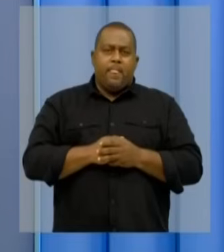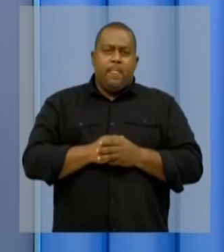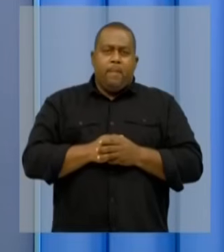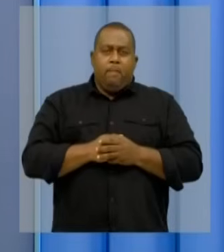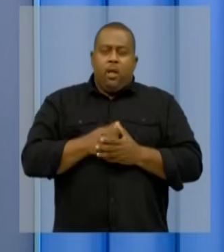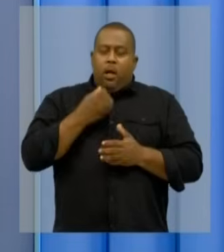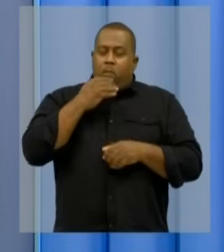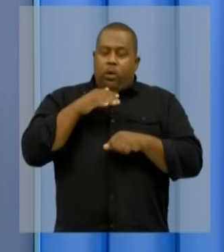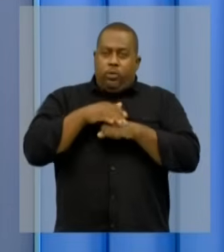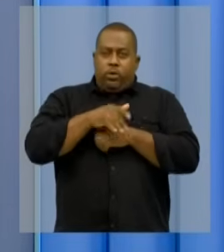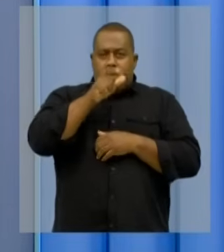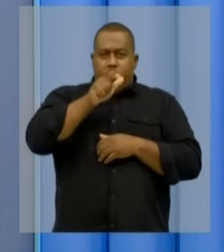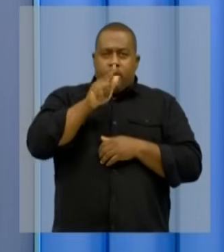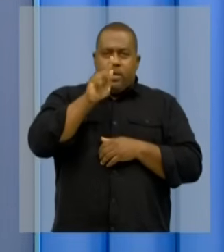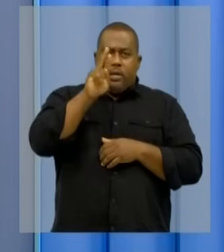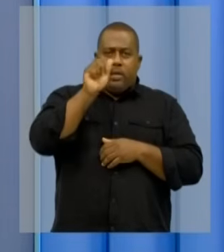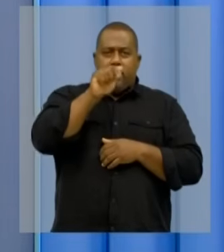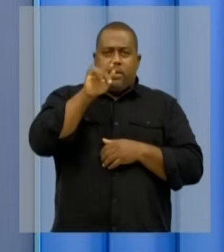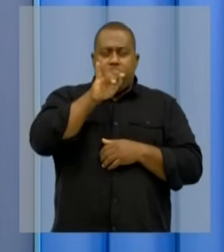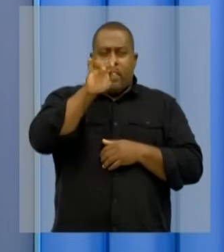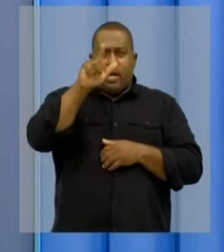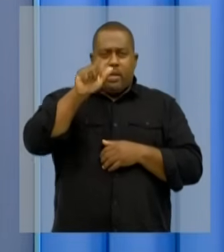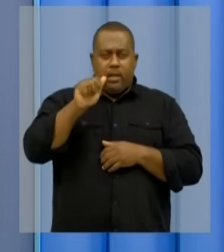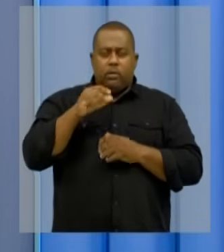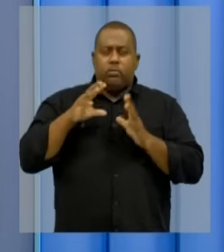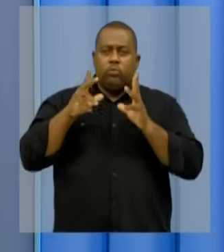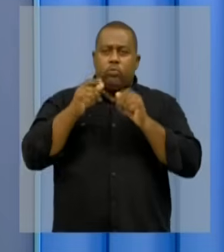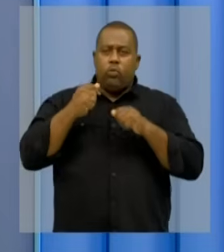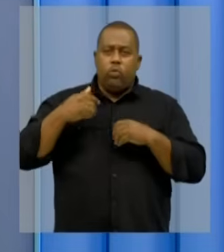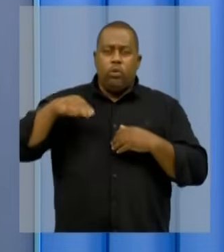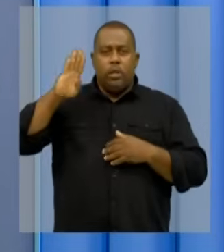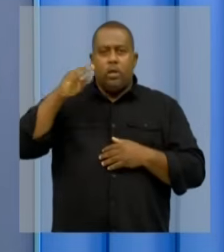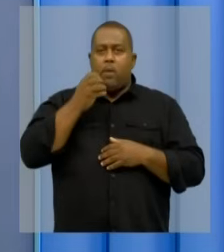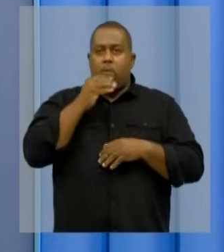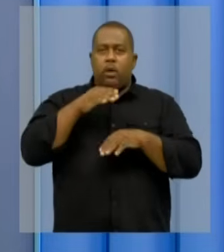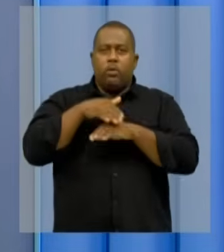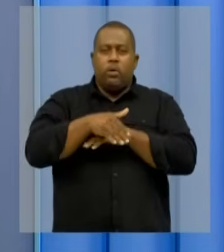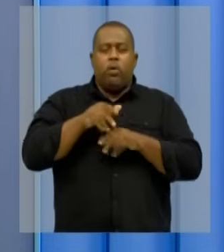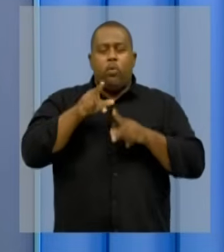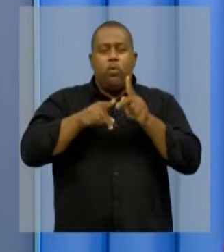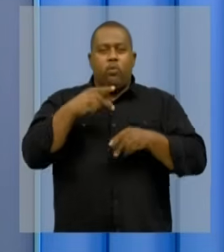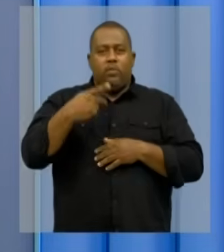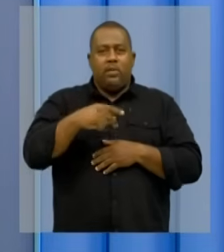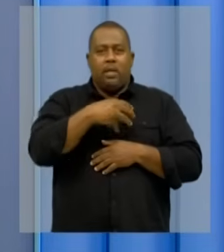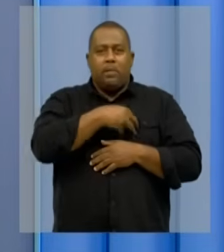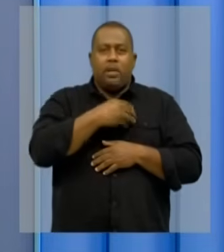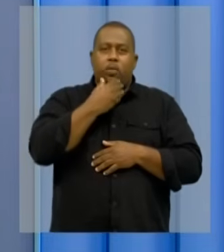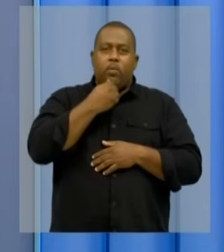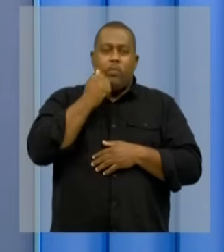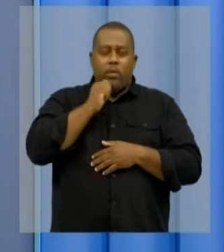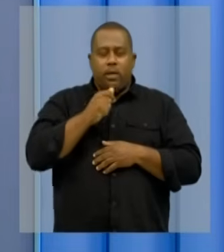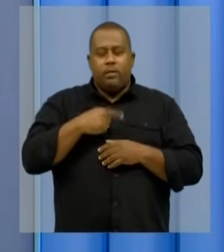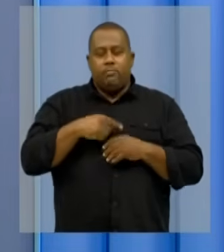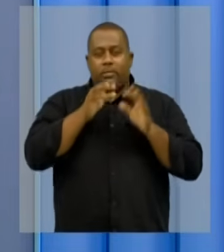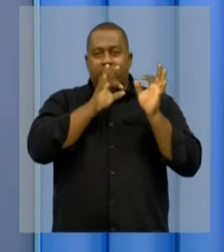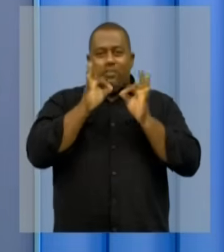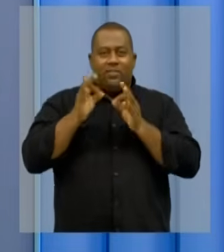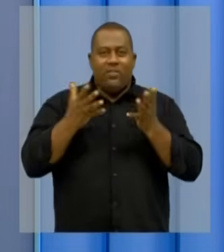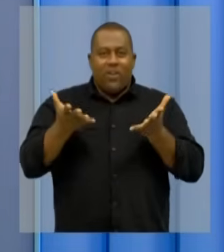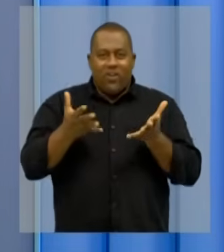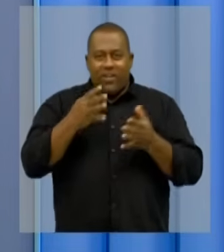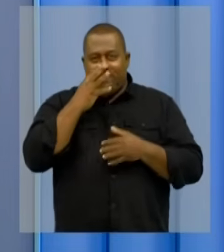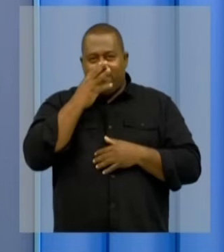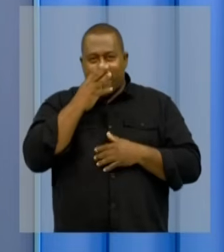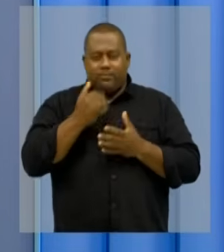Boa noite, Graziela. Boa noite a todos os candidatos. Boa noite aos baianos e baianas que nos acompanham nesse momento. Com